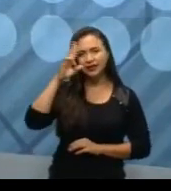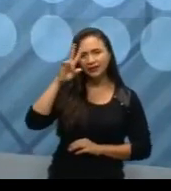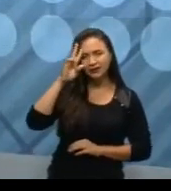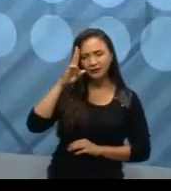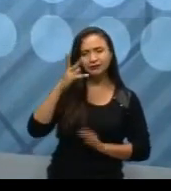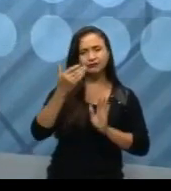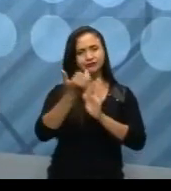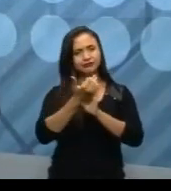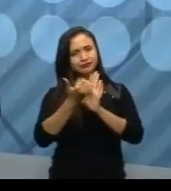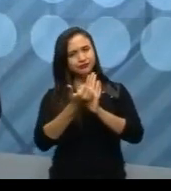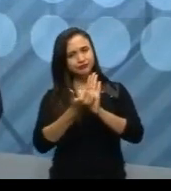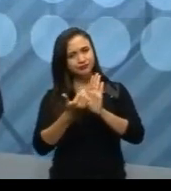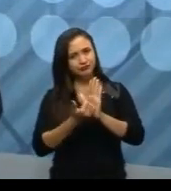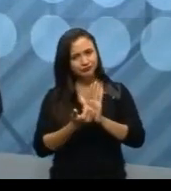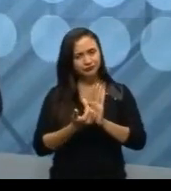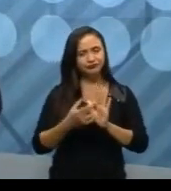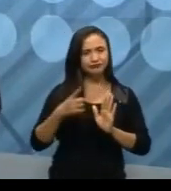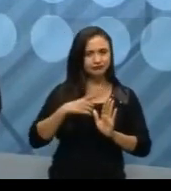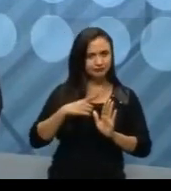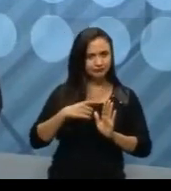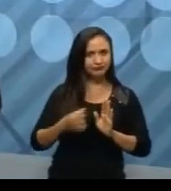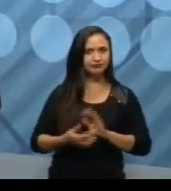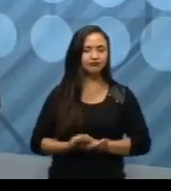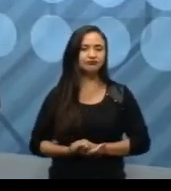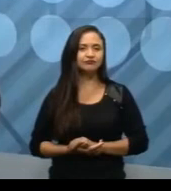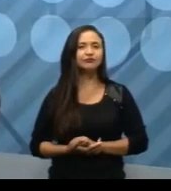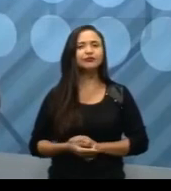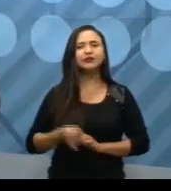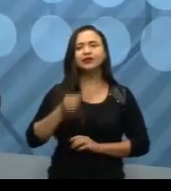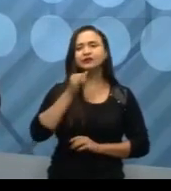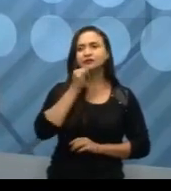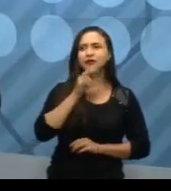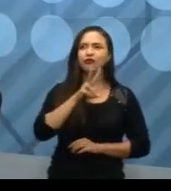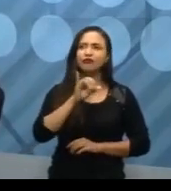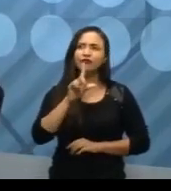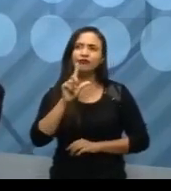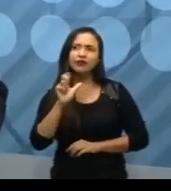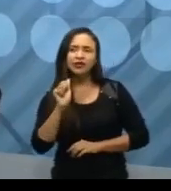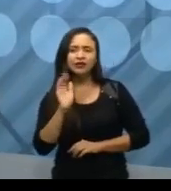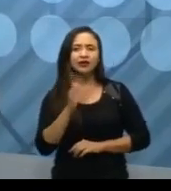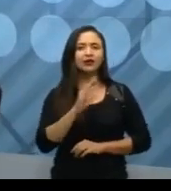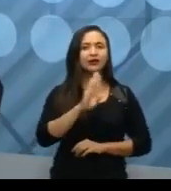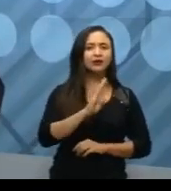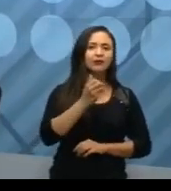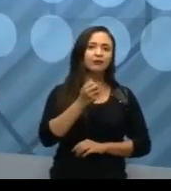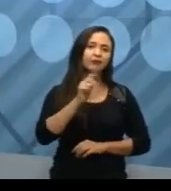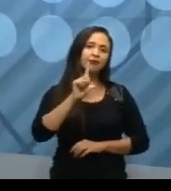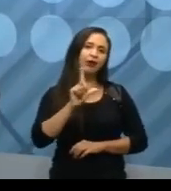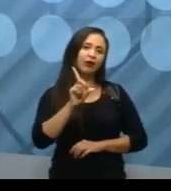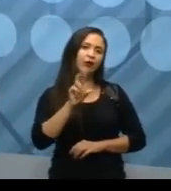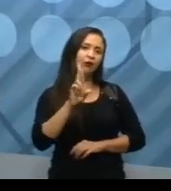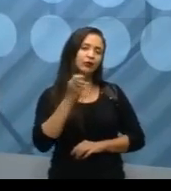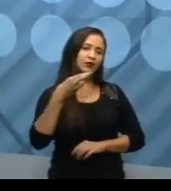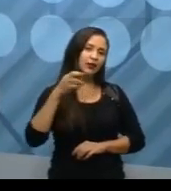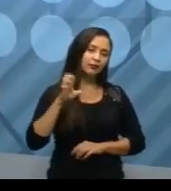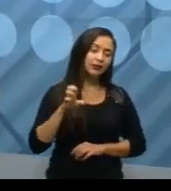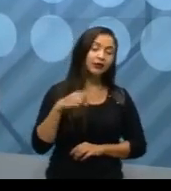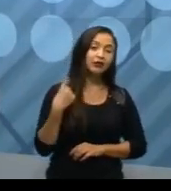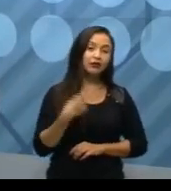algumas condições para ela, para viga, baldrame, e a gente vai fazer o levantamento